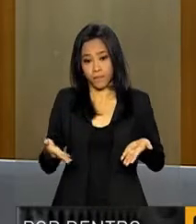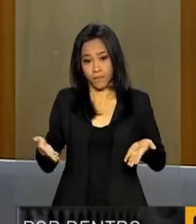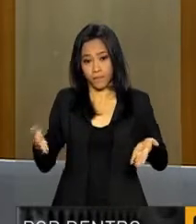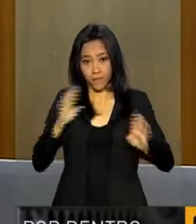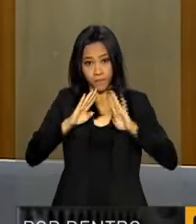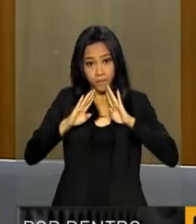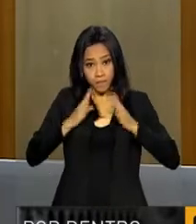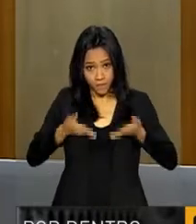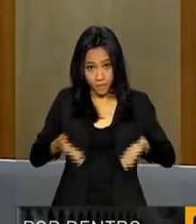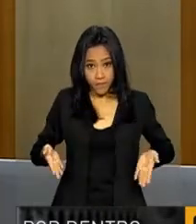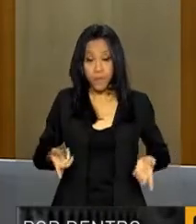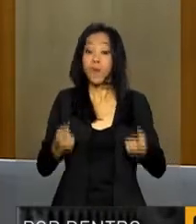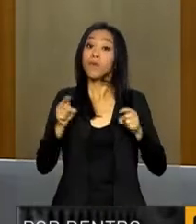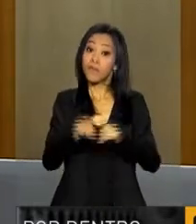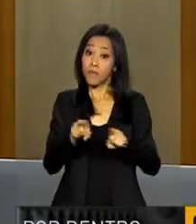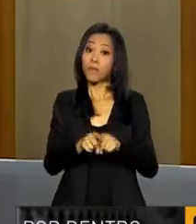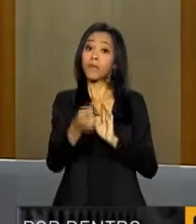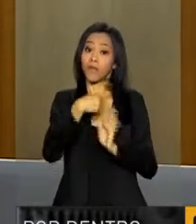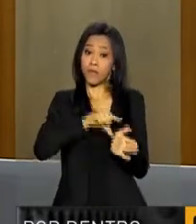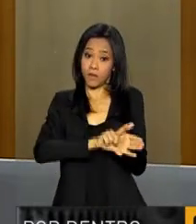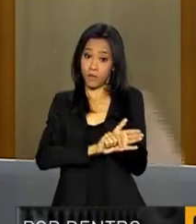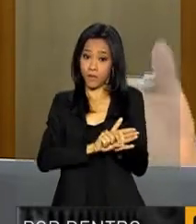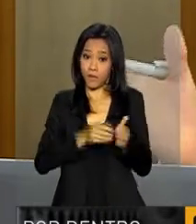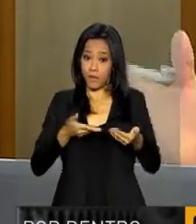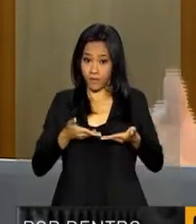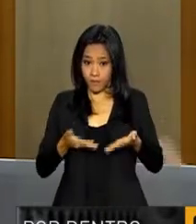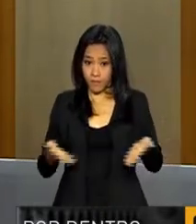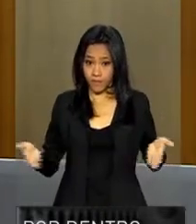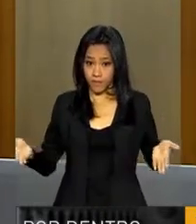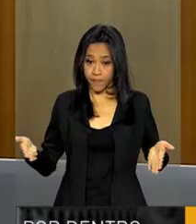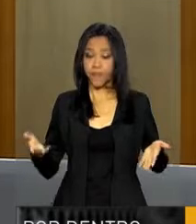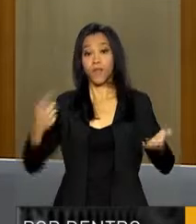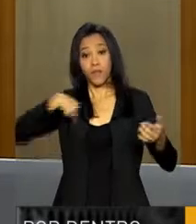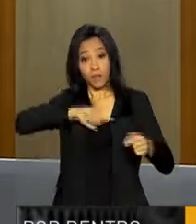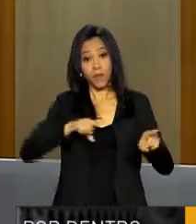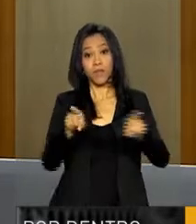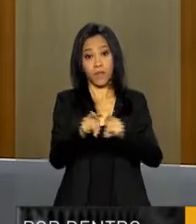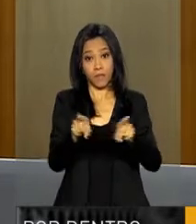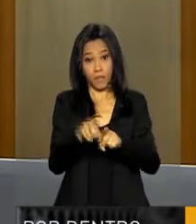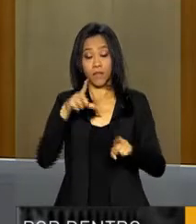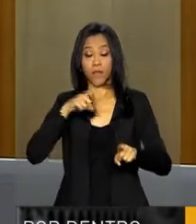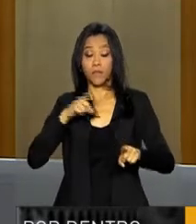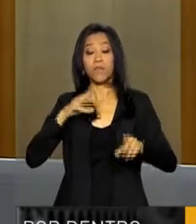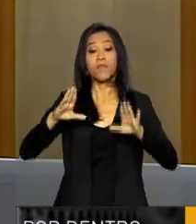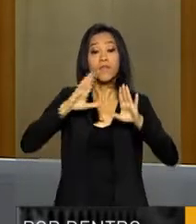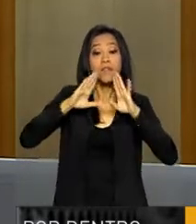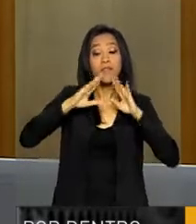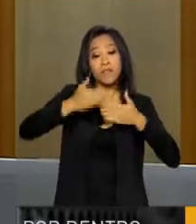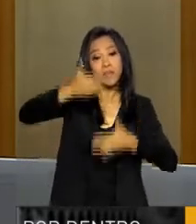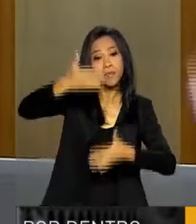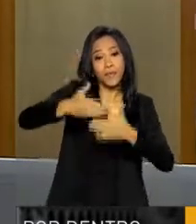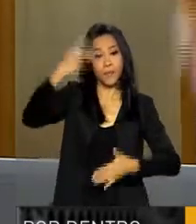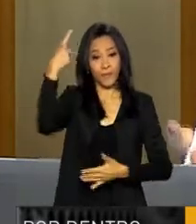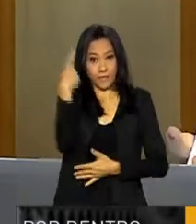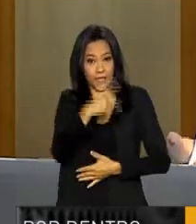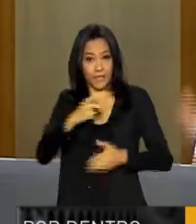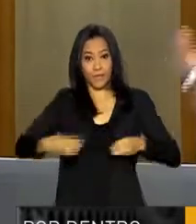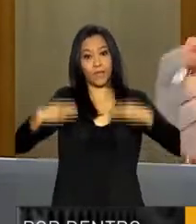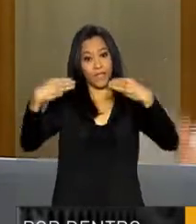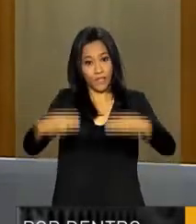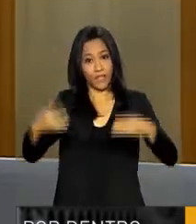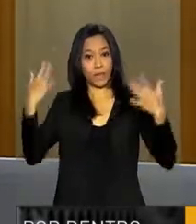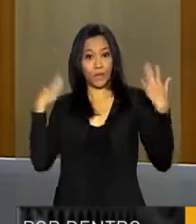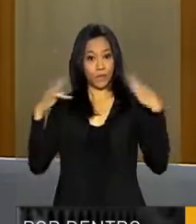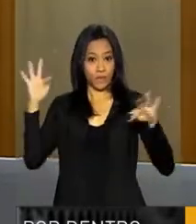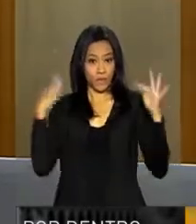palácio do planalto ainda pelo twitter no arroba planalto a gente também está ao vivo pelo facebook do ministério do turismo nisso então